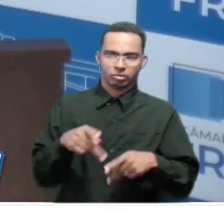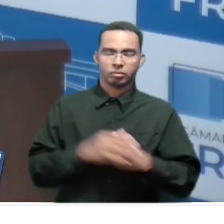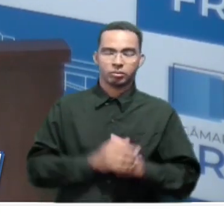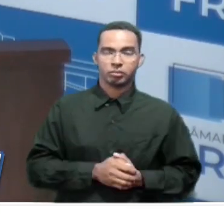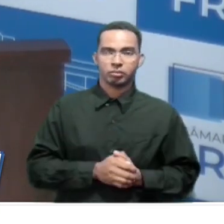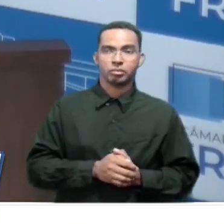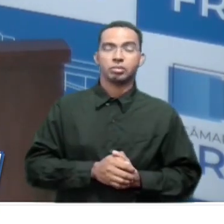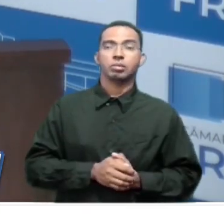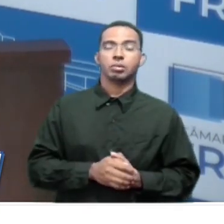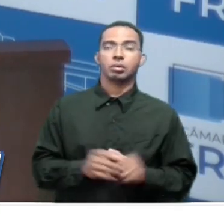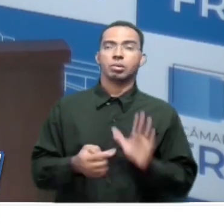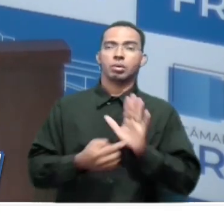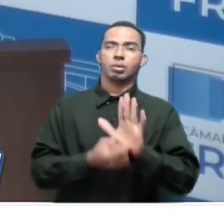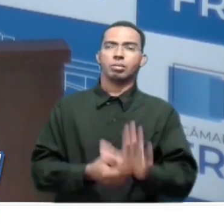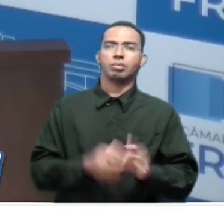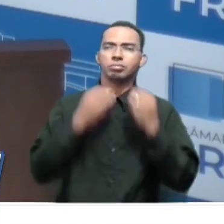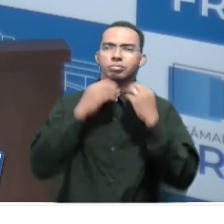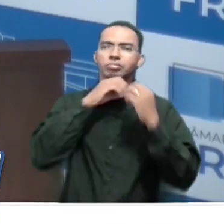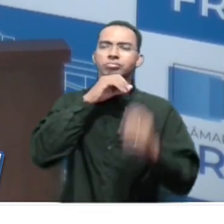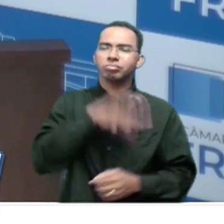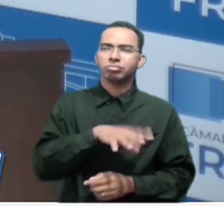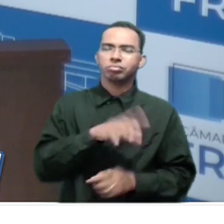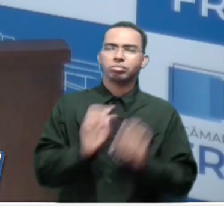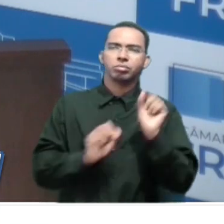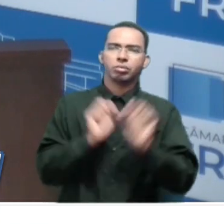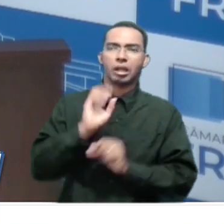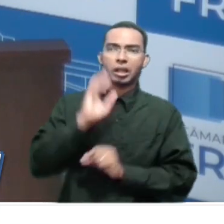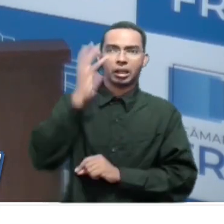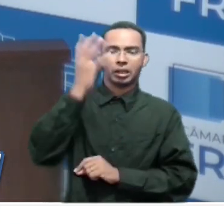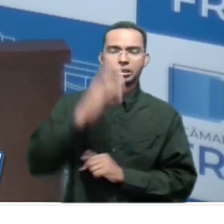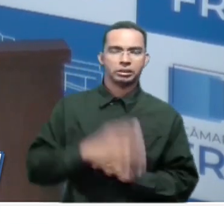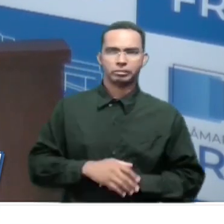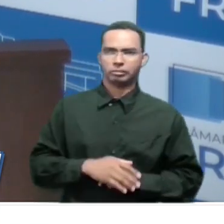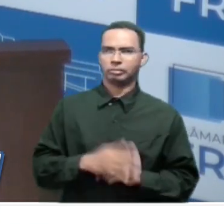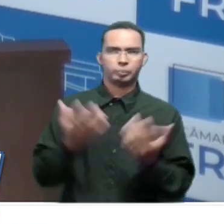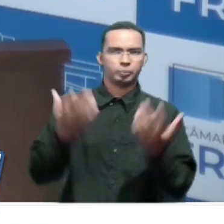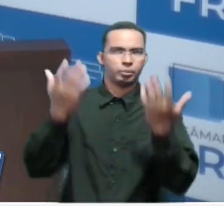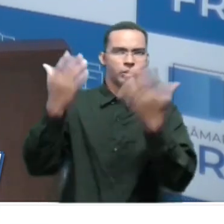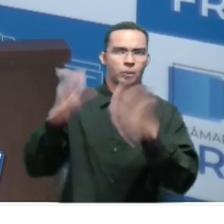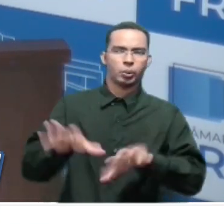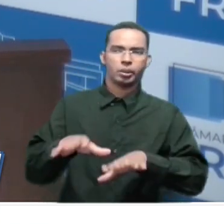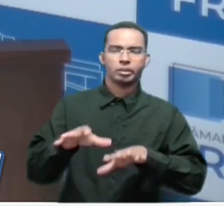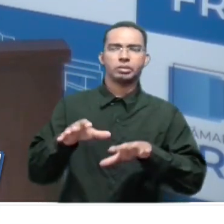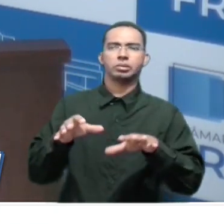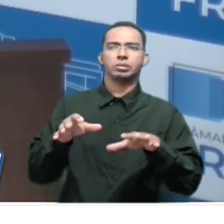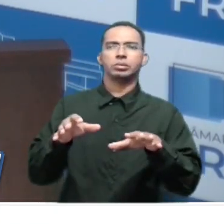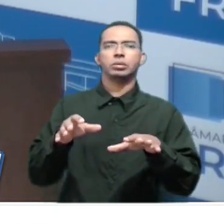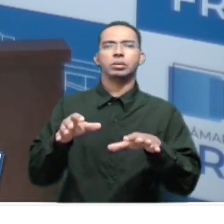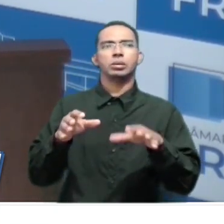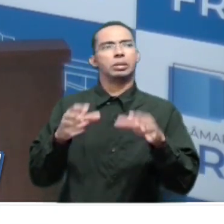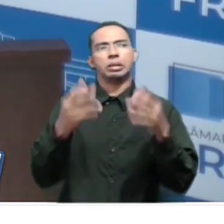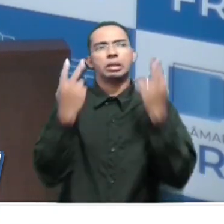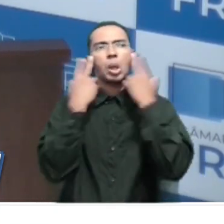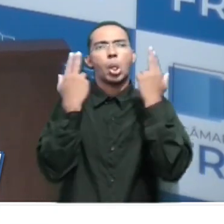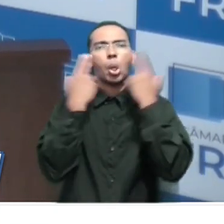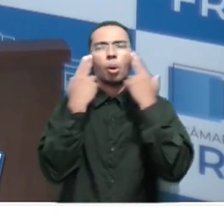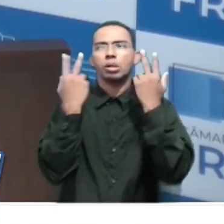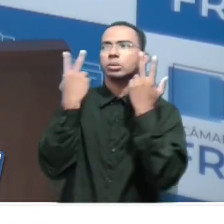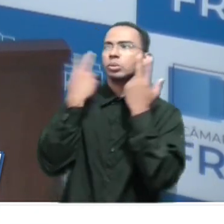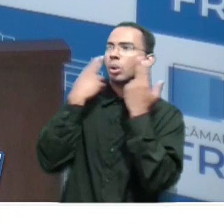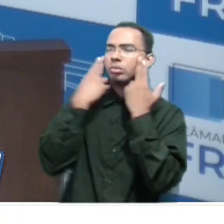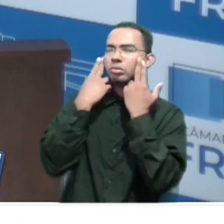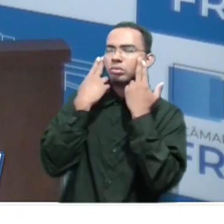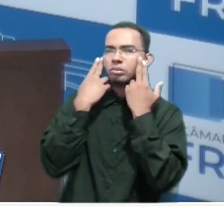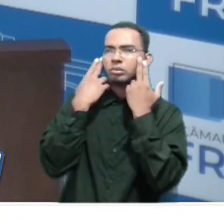Manifestamos indignação ao fato ocorrido. Não aceitamos que naturalize tal conduta,